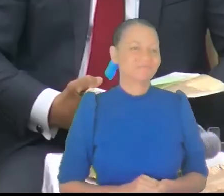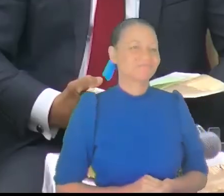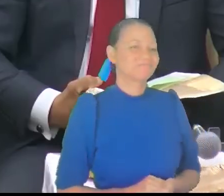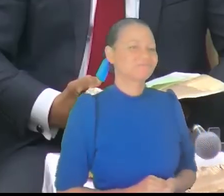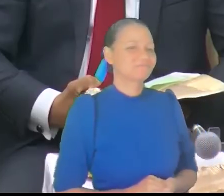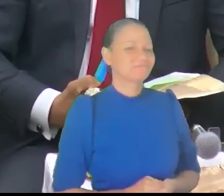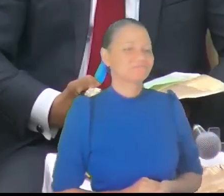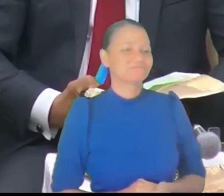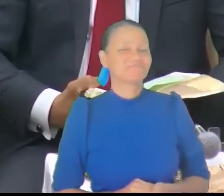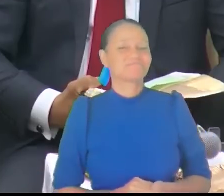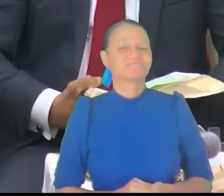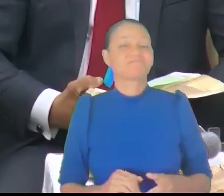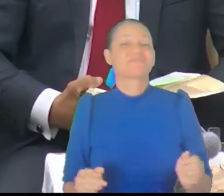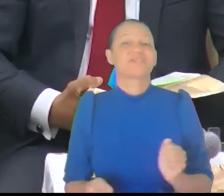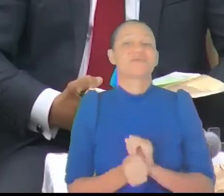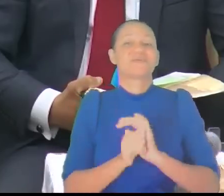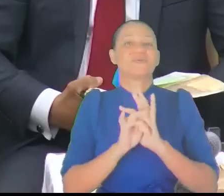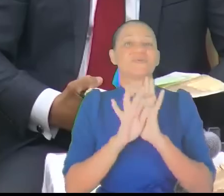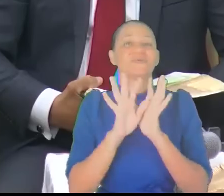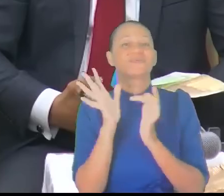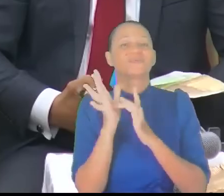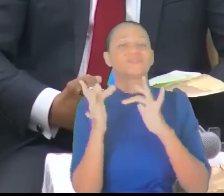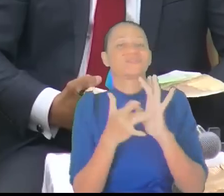Aleluia. Glória a Jesus.